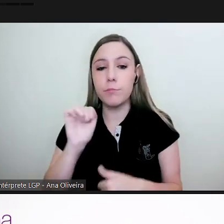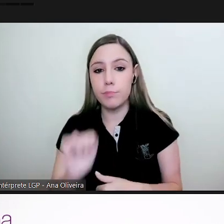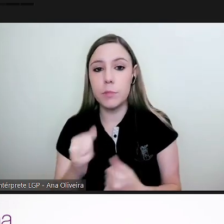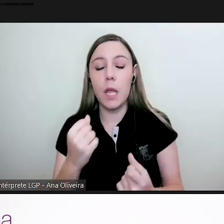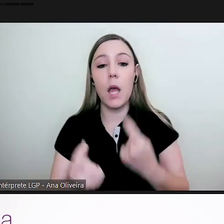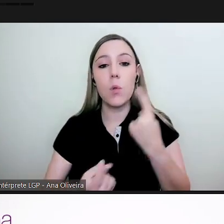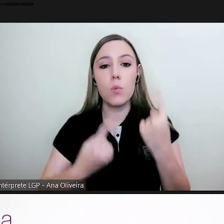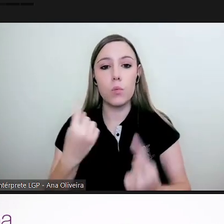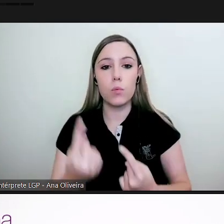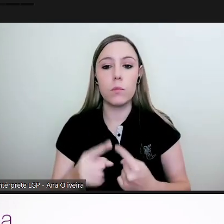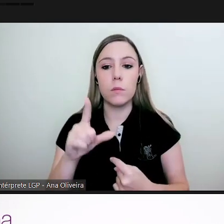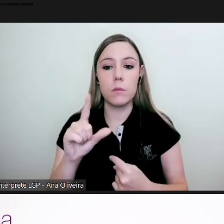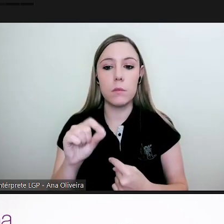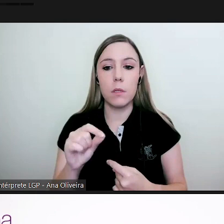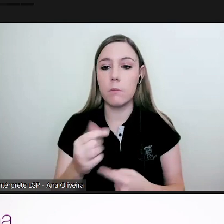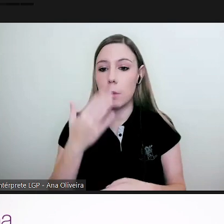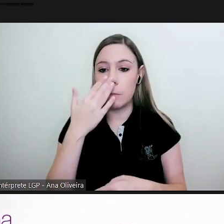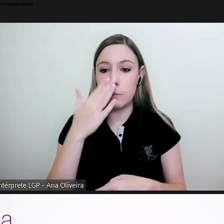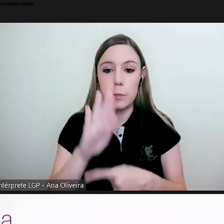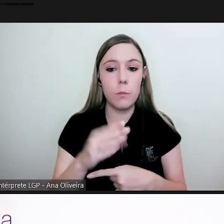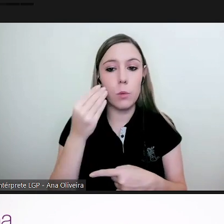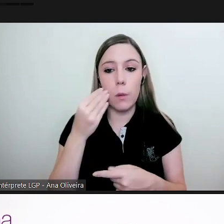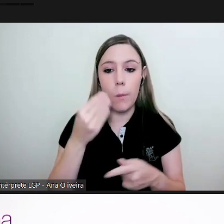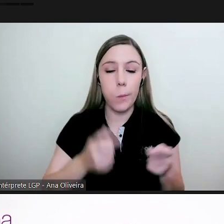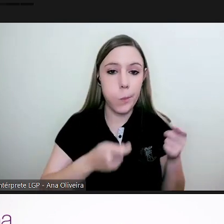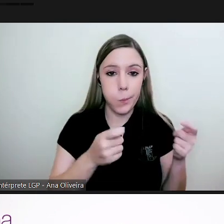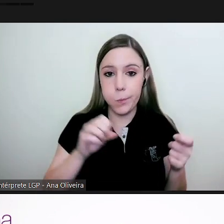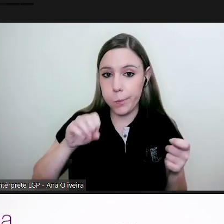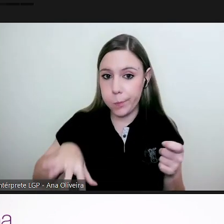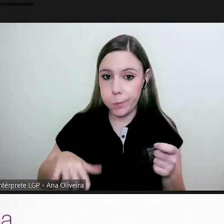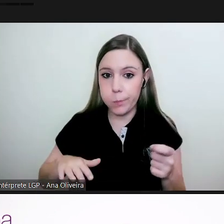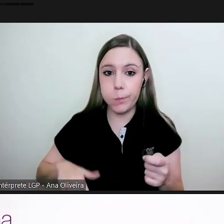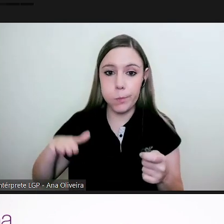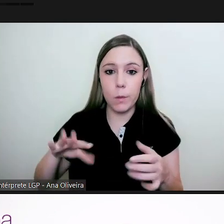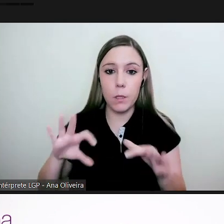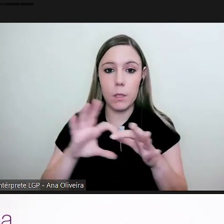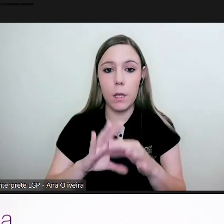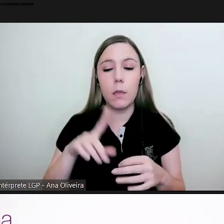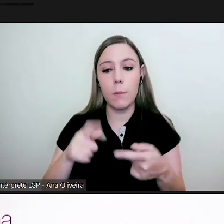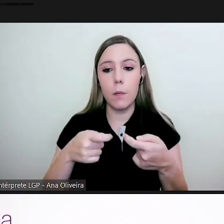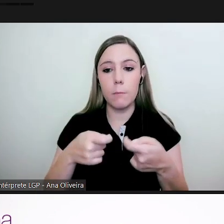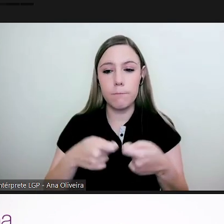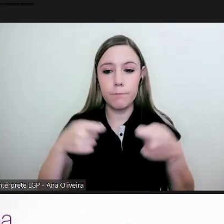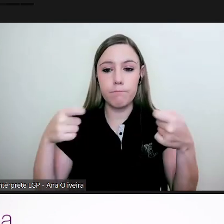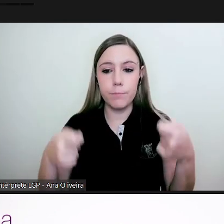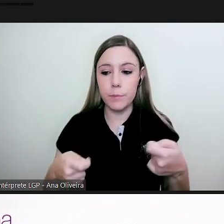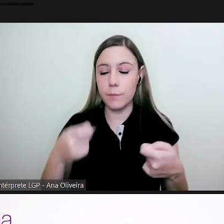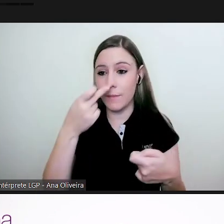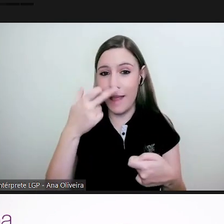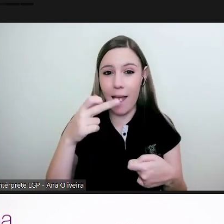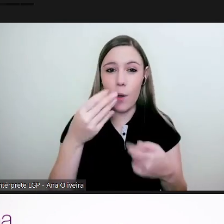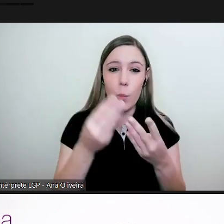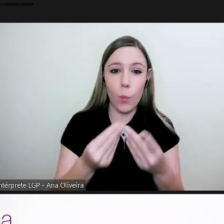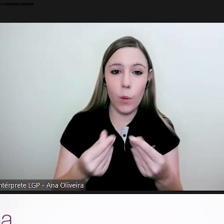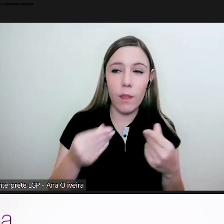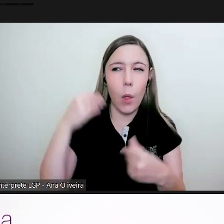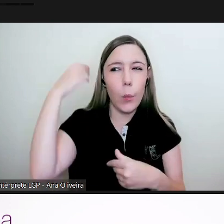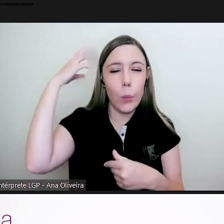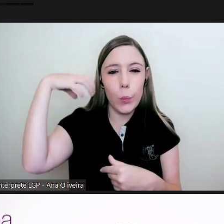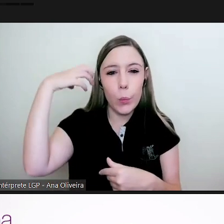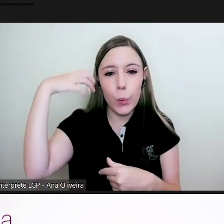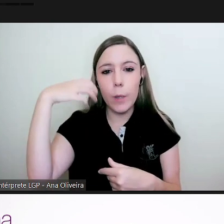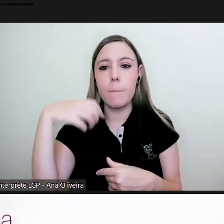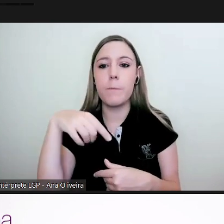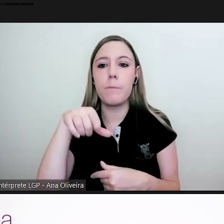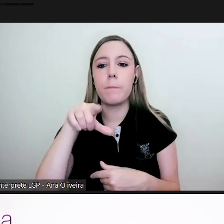delas com compostagem já implementadas, medição da qualidade do ar, do ruído, até